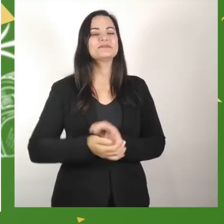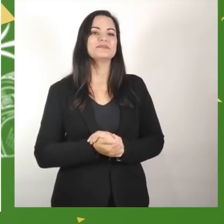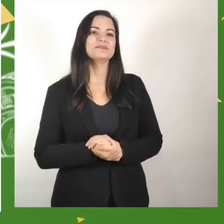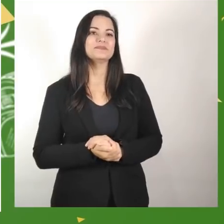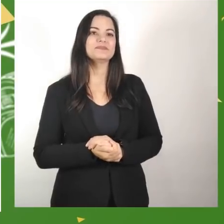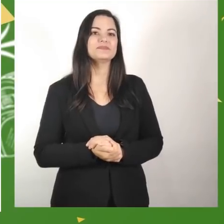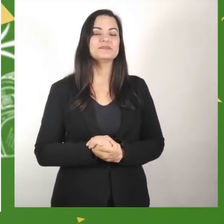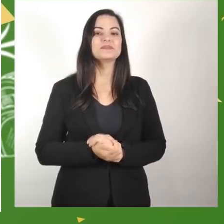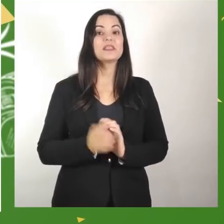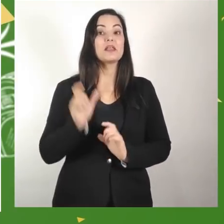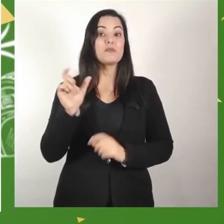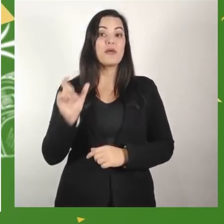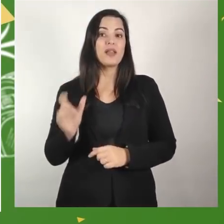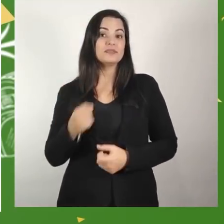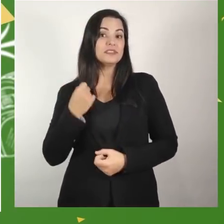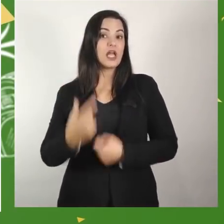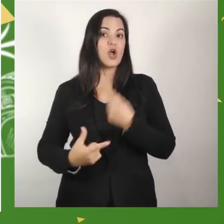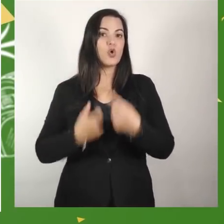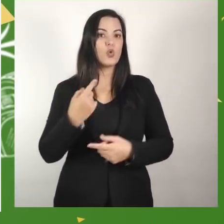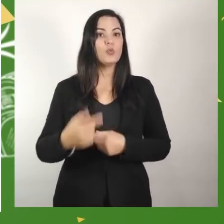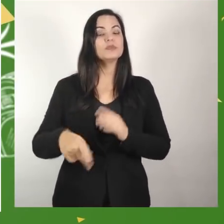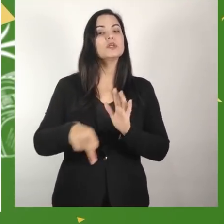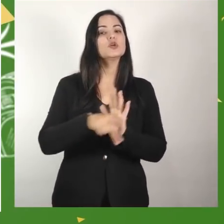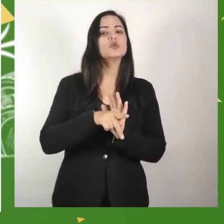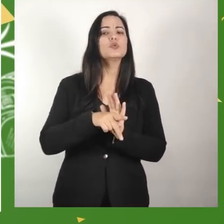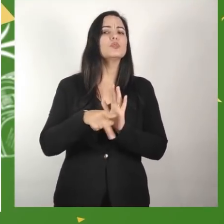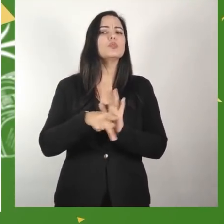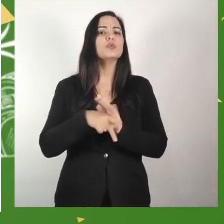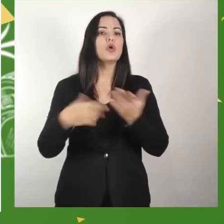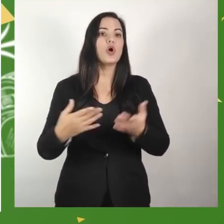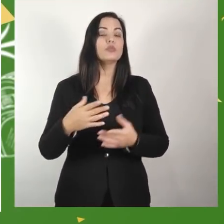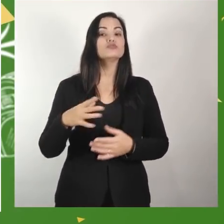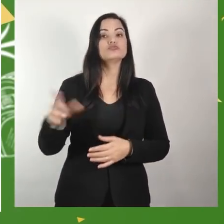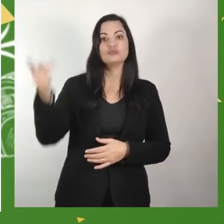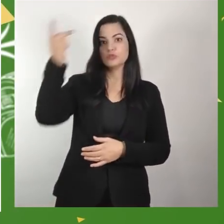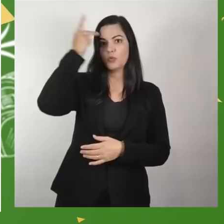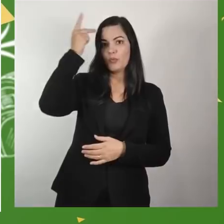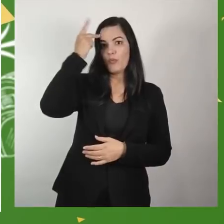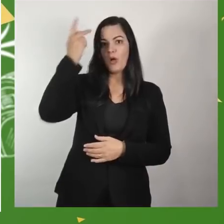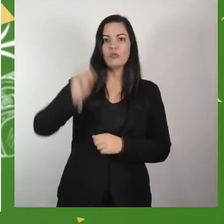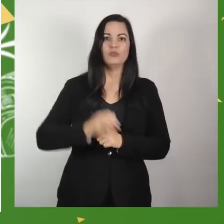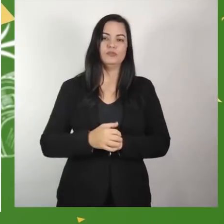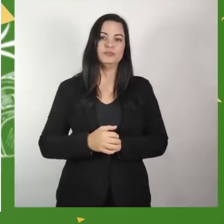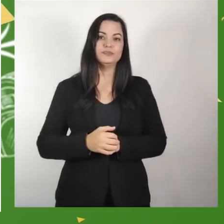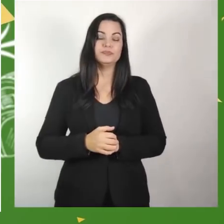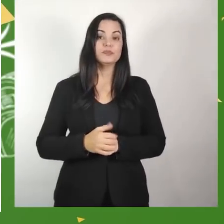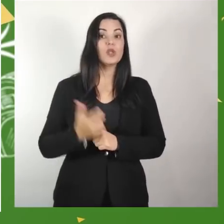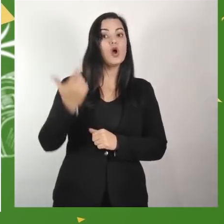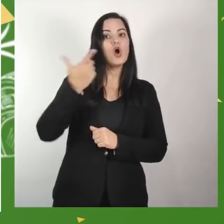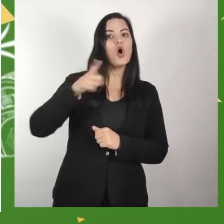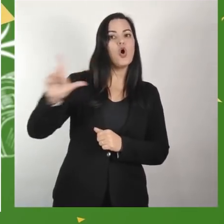Então, vamos lá. Algumas dessas palavras são típicas de São Paulo,